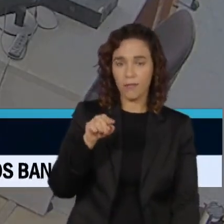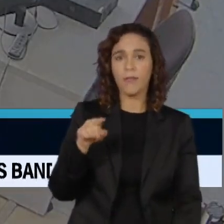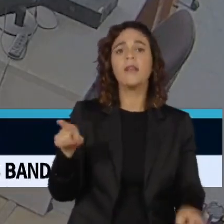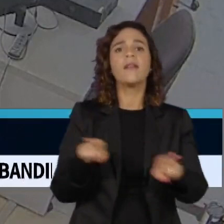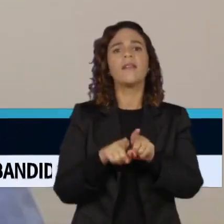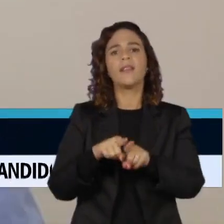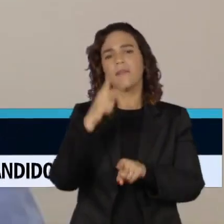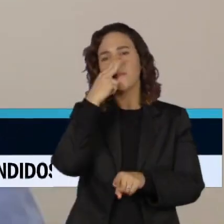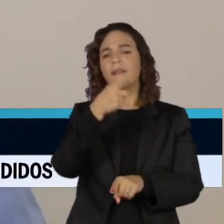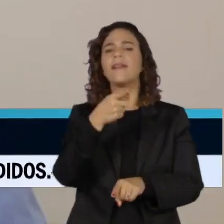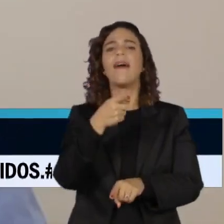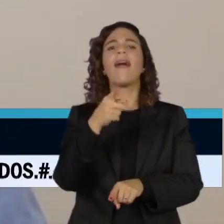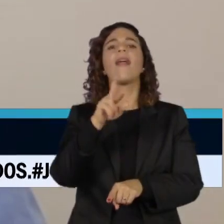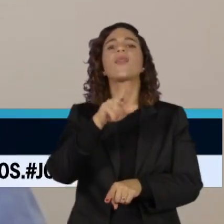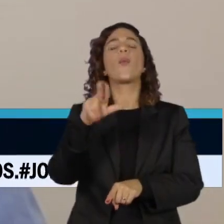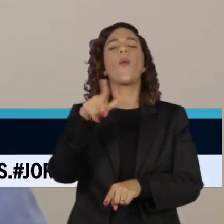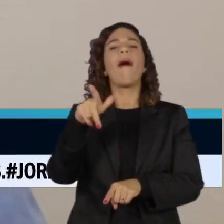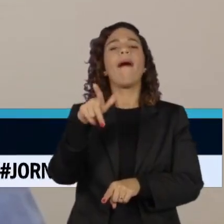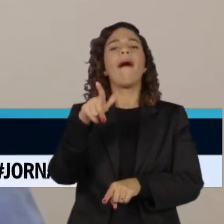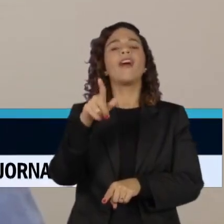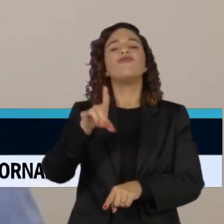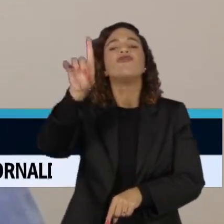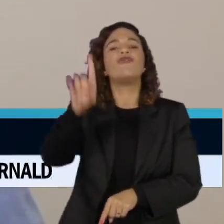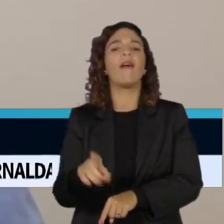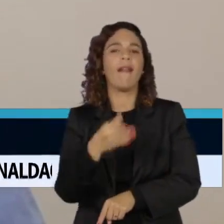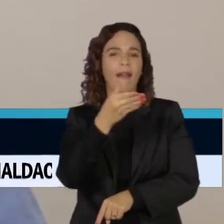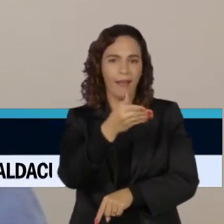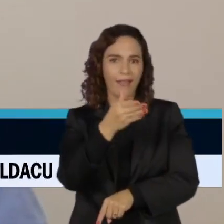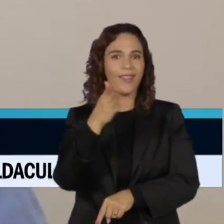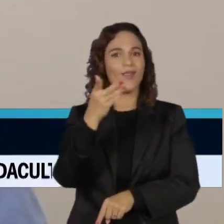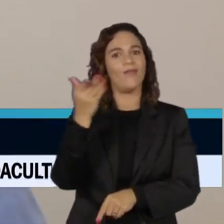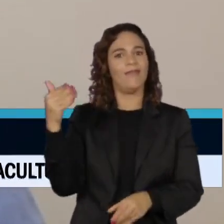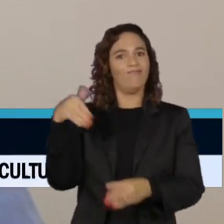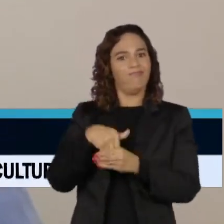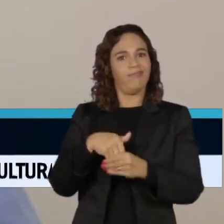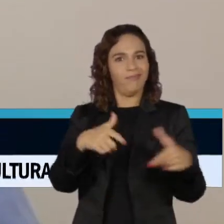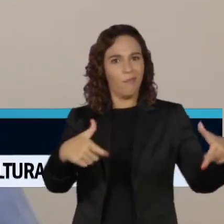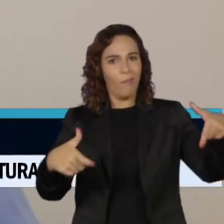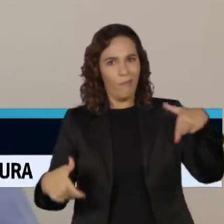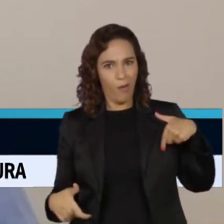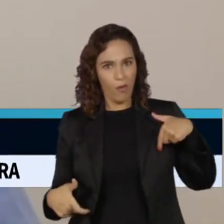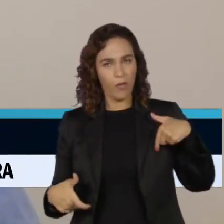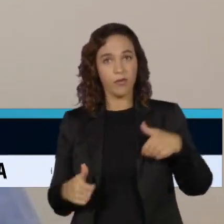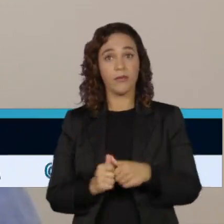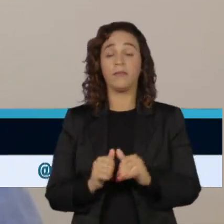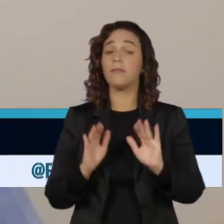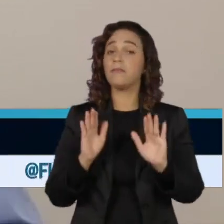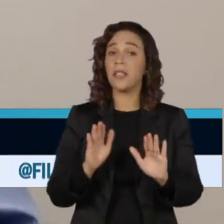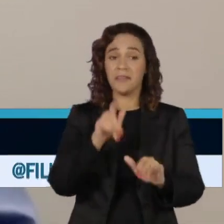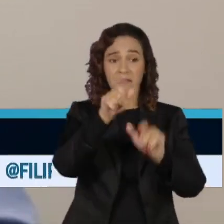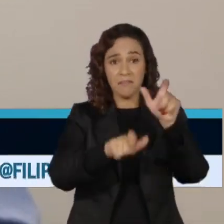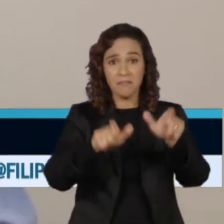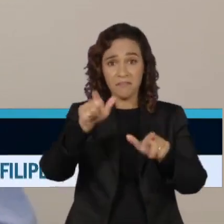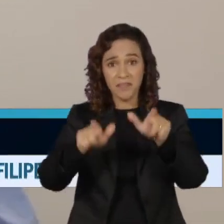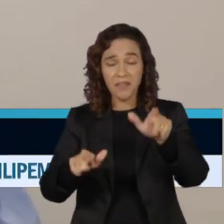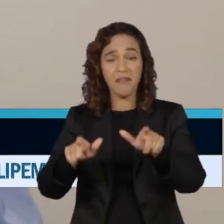do seu mandato. Então, nesse sentido, ao contrário do que imaginavam, os seus